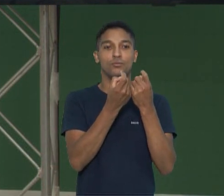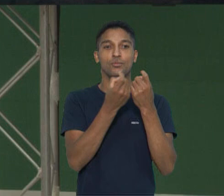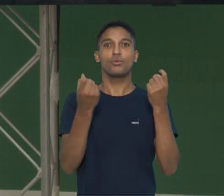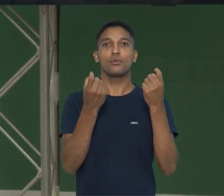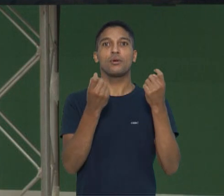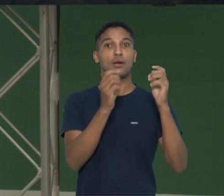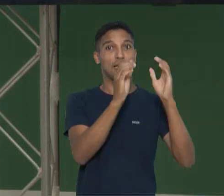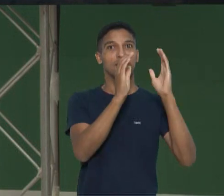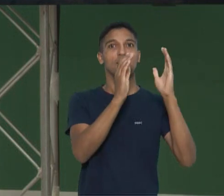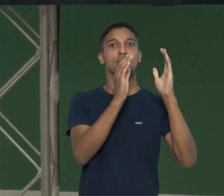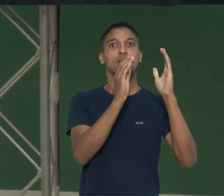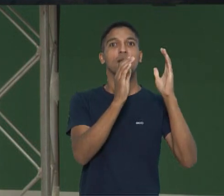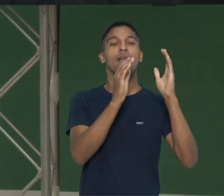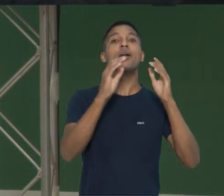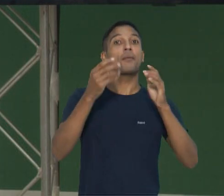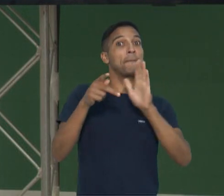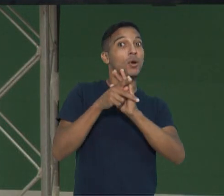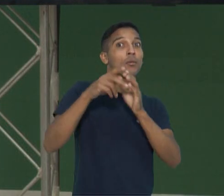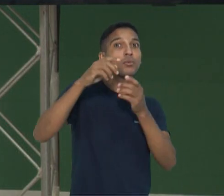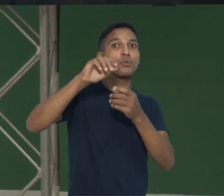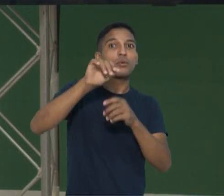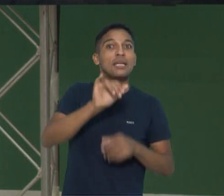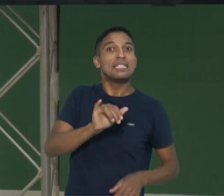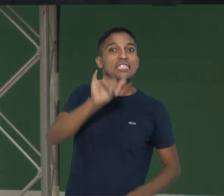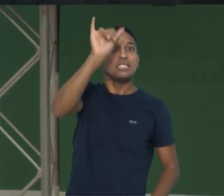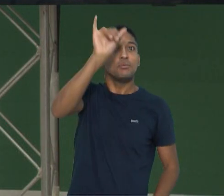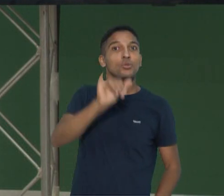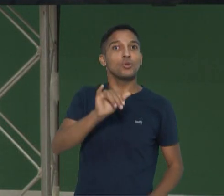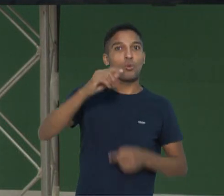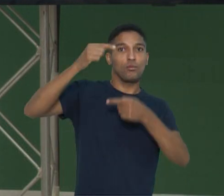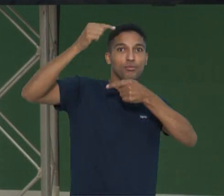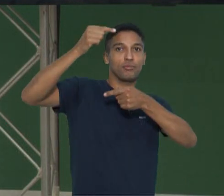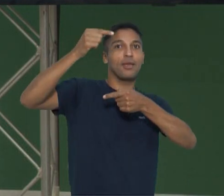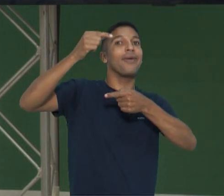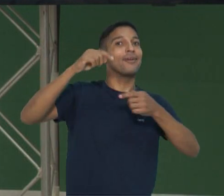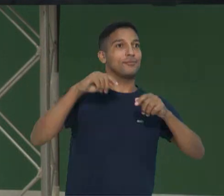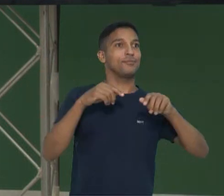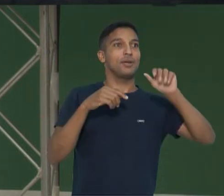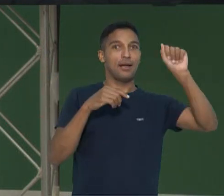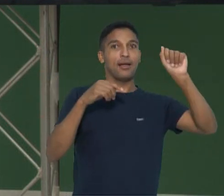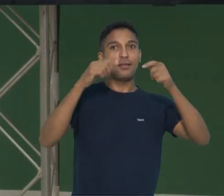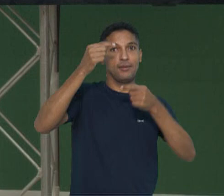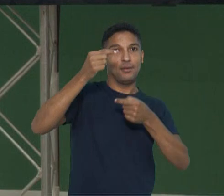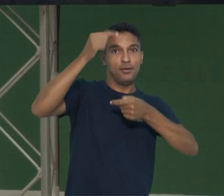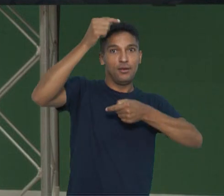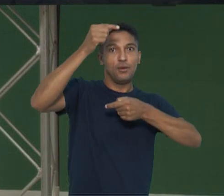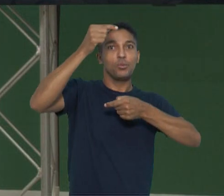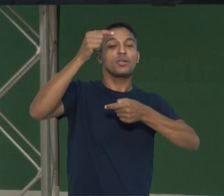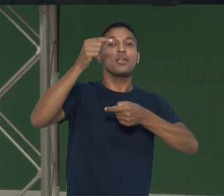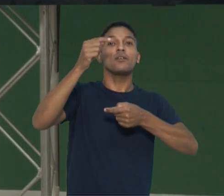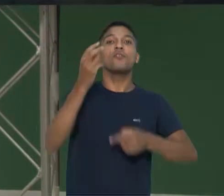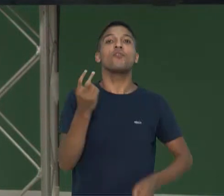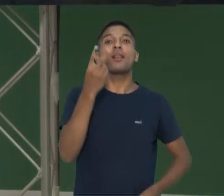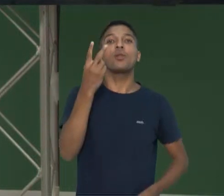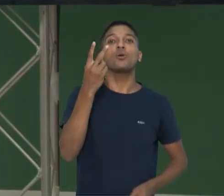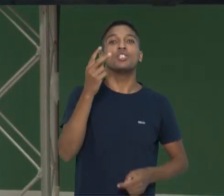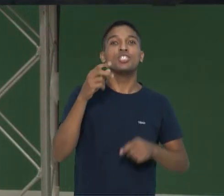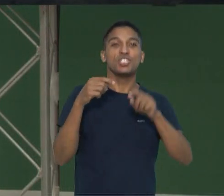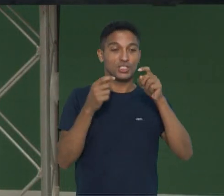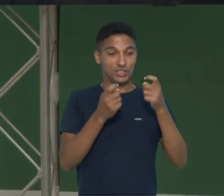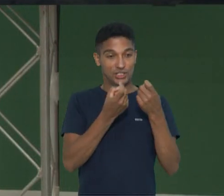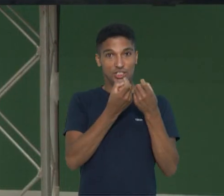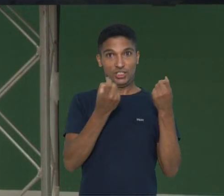Como é que eu sei que estão sobre o eixo Y? Porque os valores de x são iguais a 0. Então, a